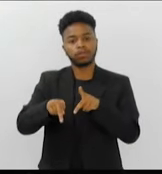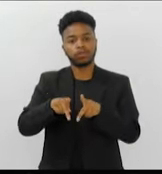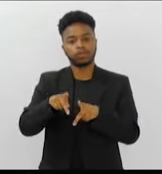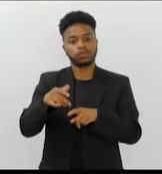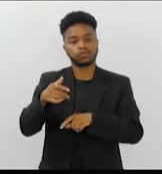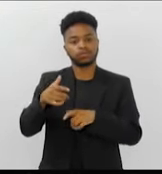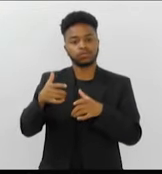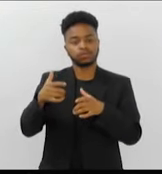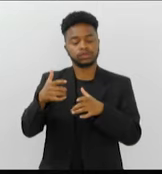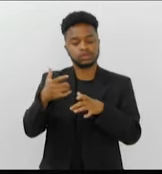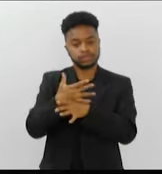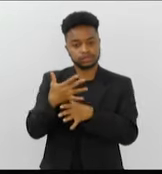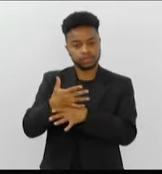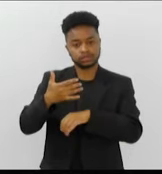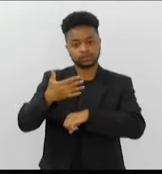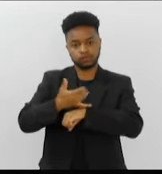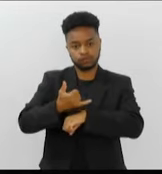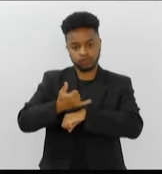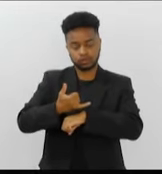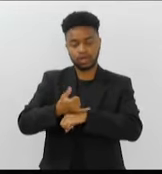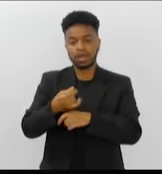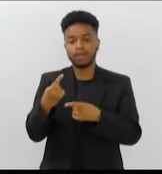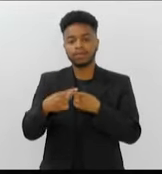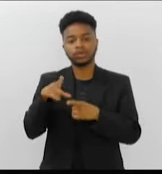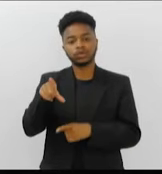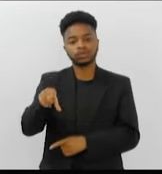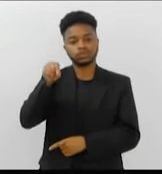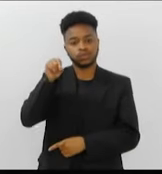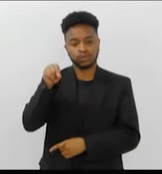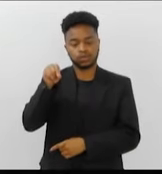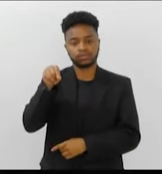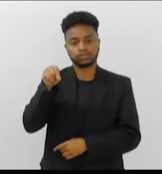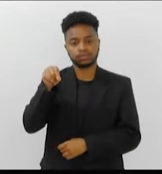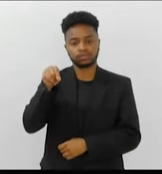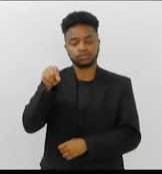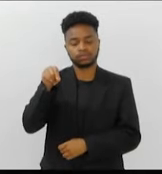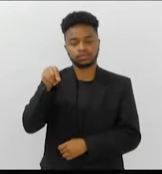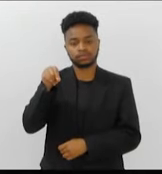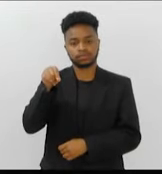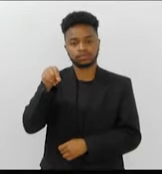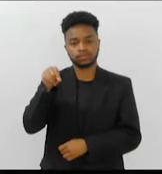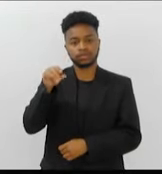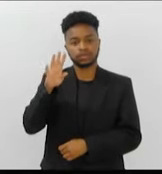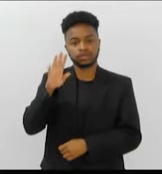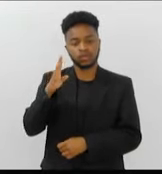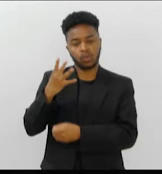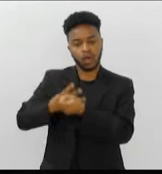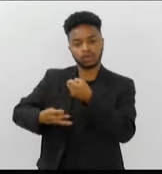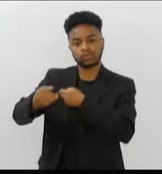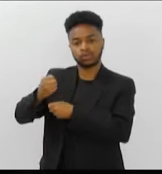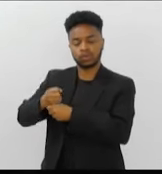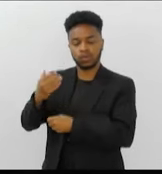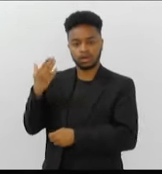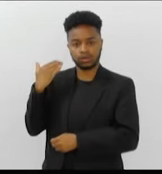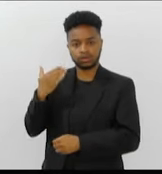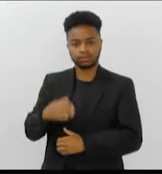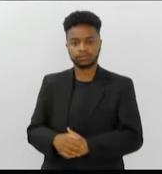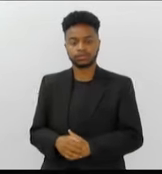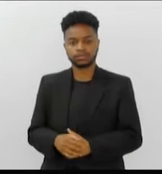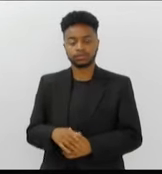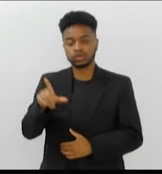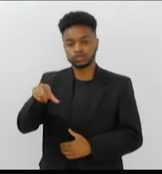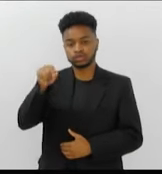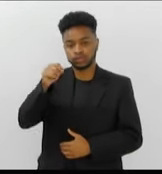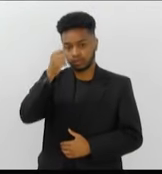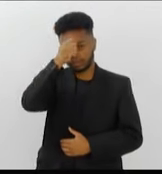Volta Redonda, que escolheu, há 4 anos atrás, o